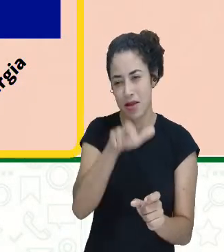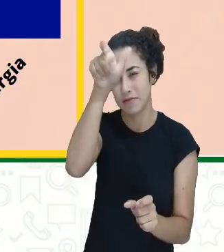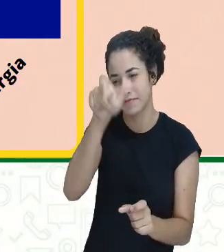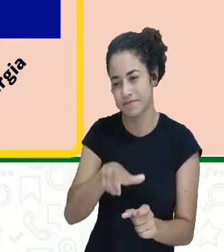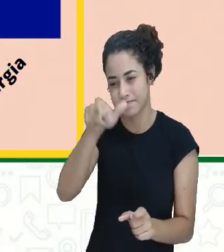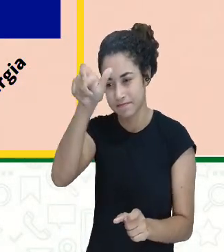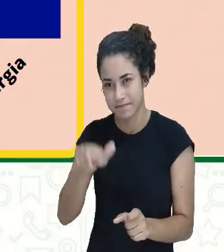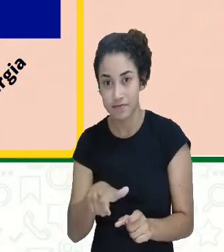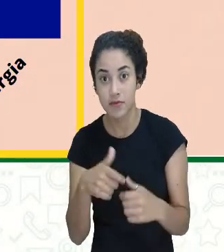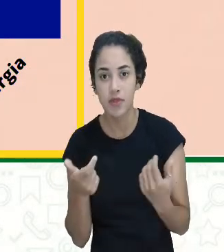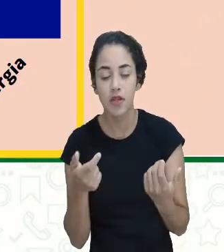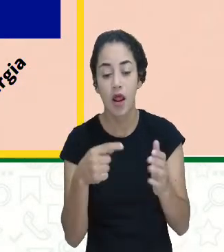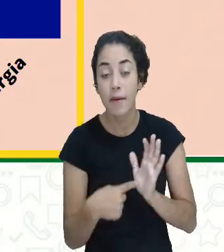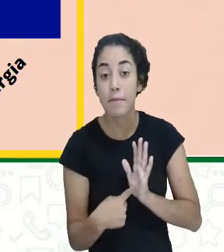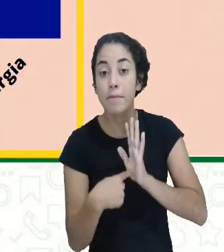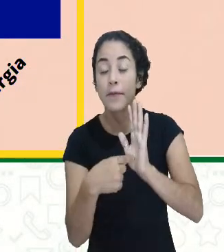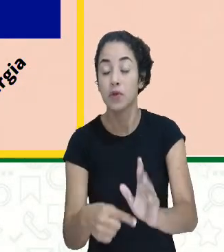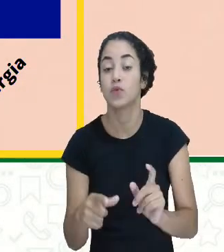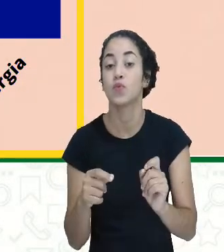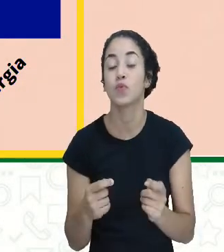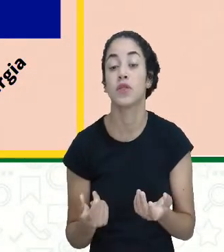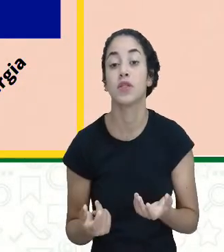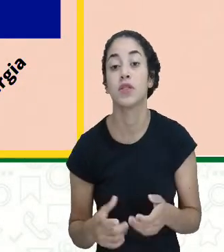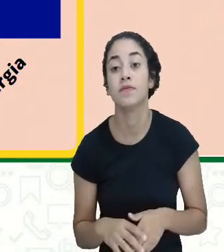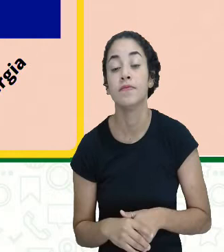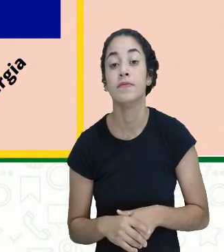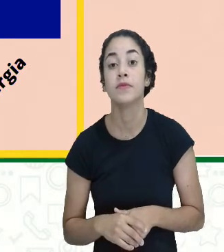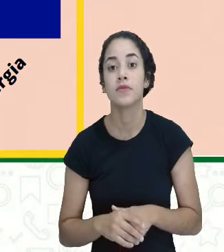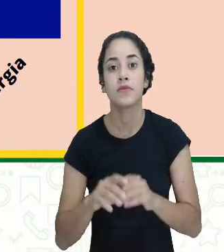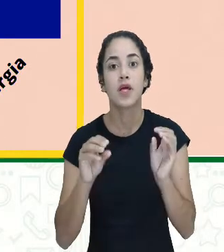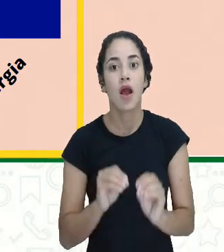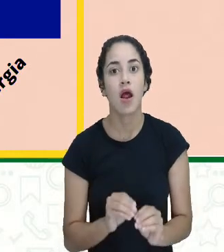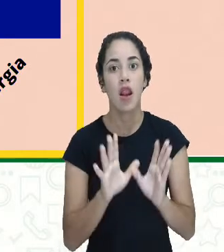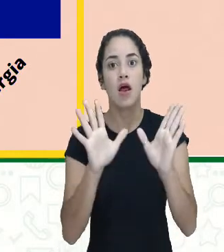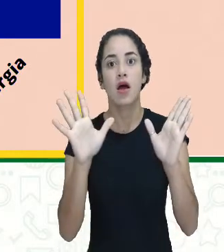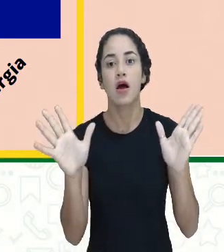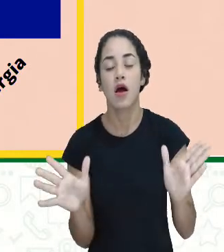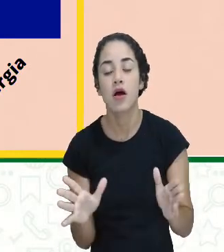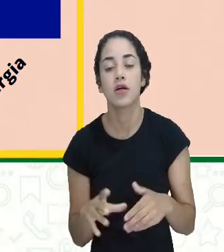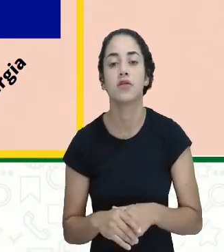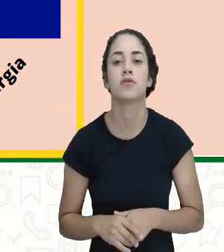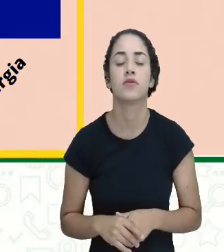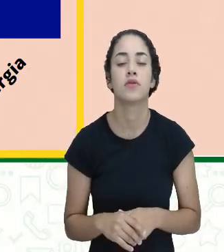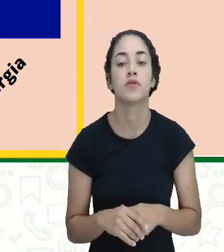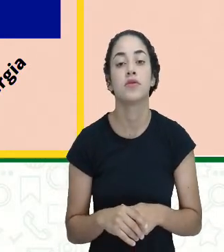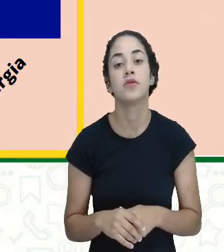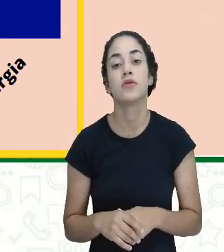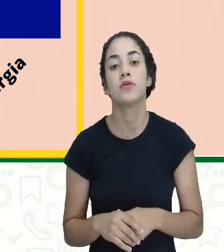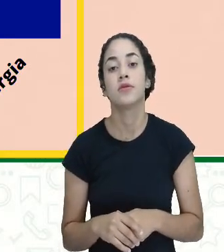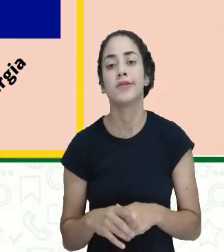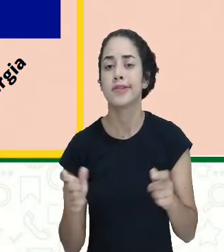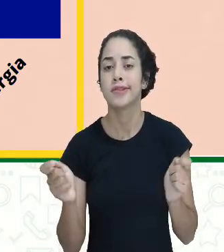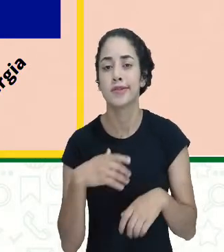gráfico, ele mostra para você com mais nitidez, né? Porque você fica com